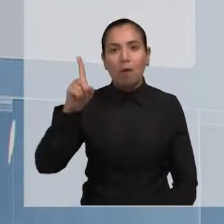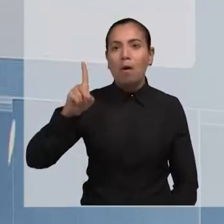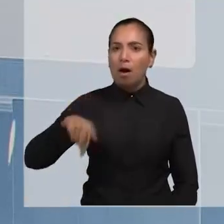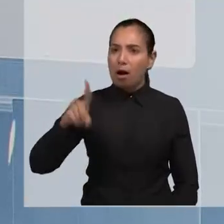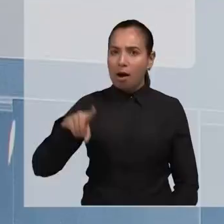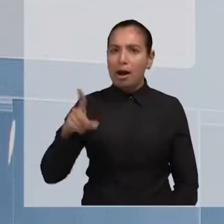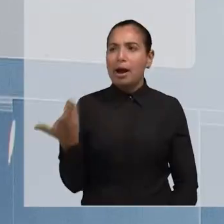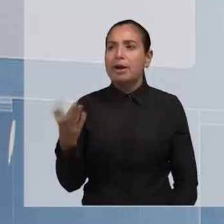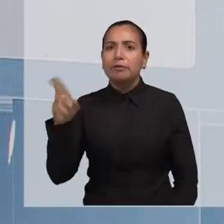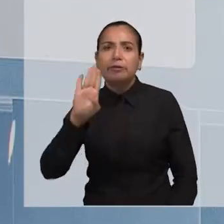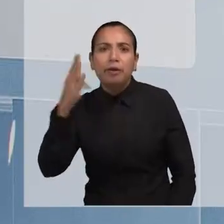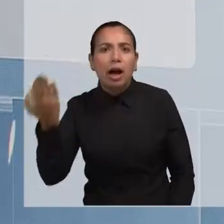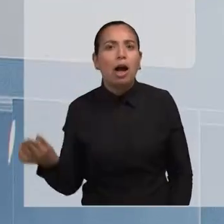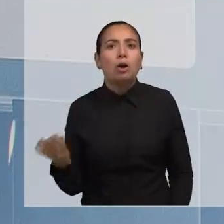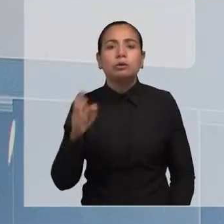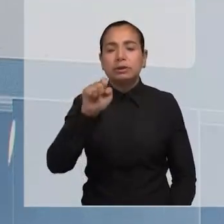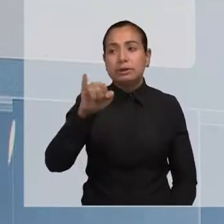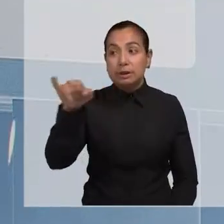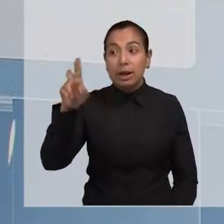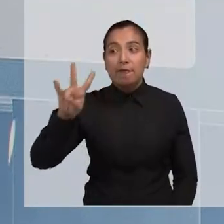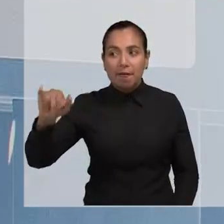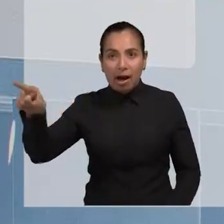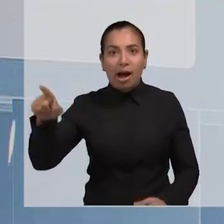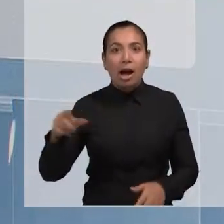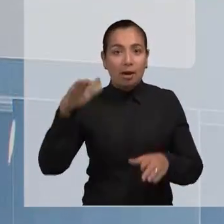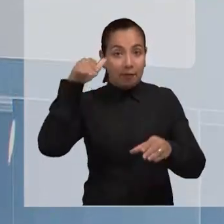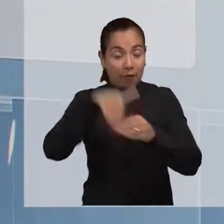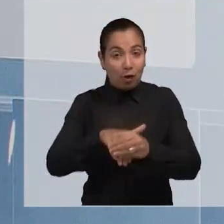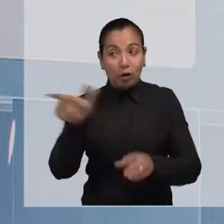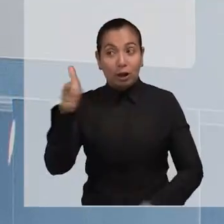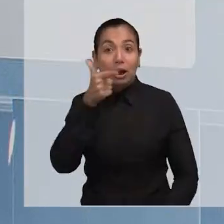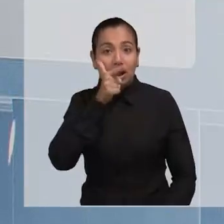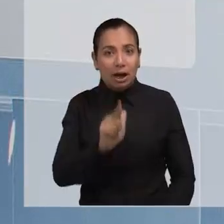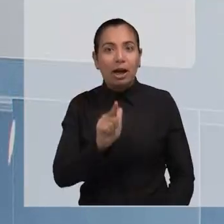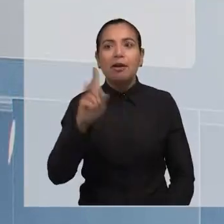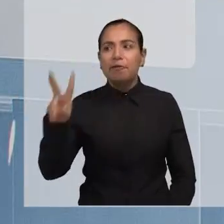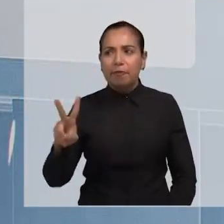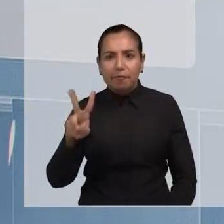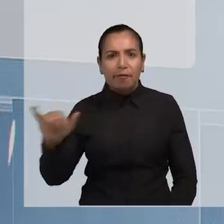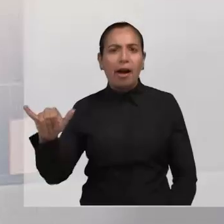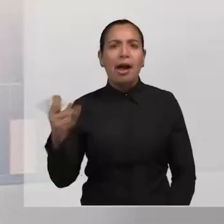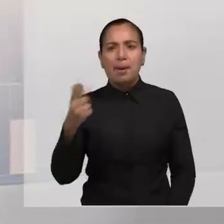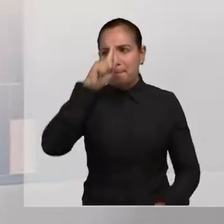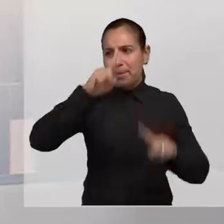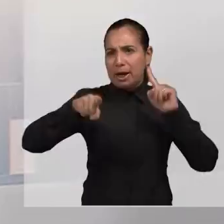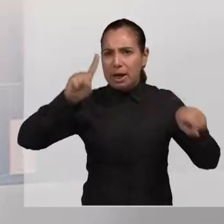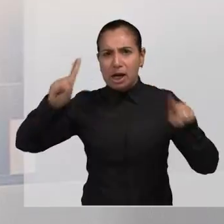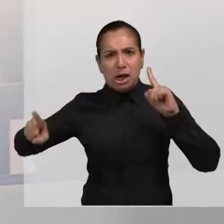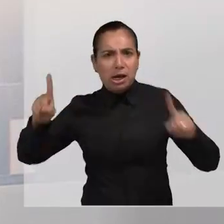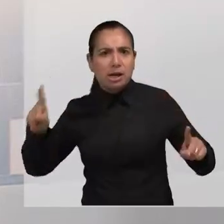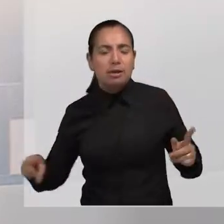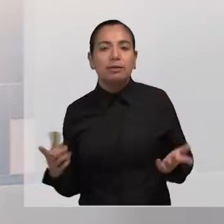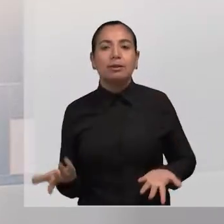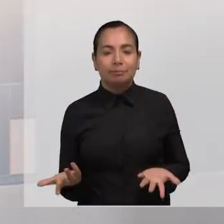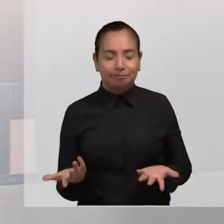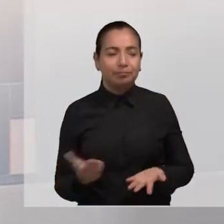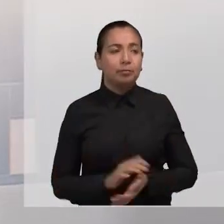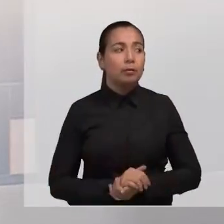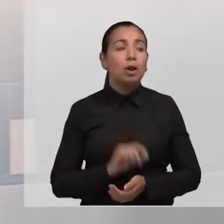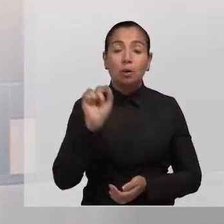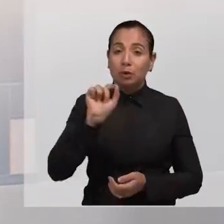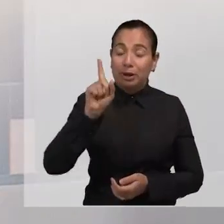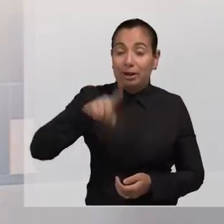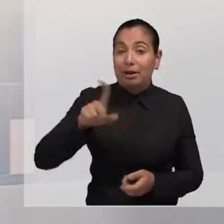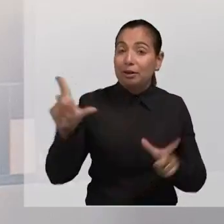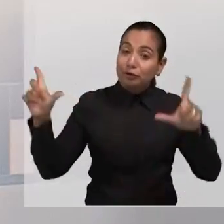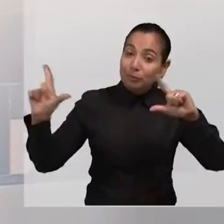fosse eleito, ele seria um ditador. Que o projeto dele é o mesmo projeto do Partido dos Trabalhadores do Lula, que é diminuir o poder